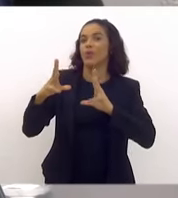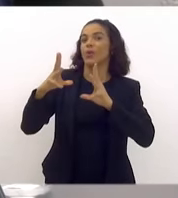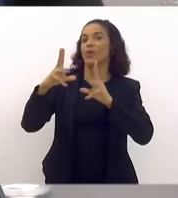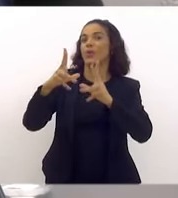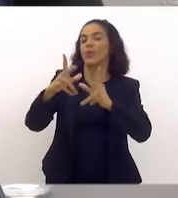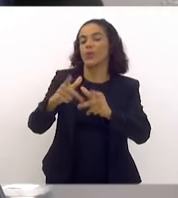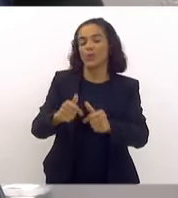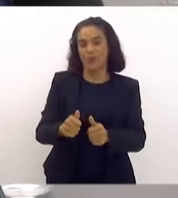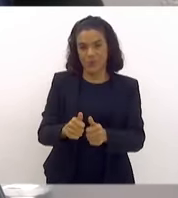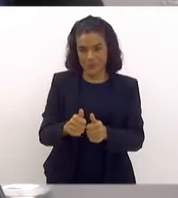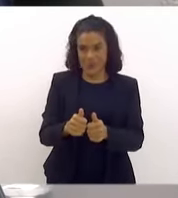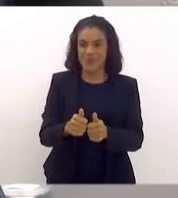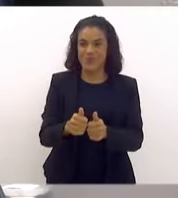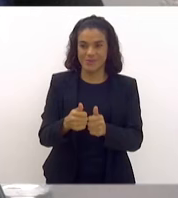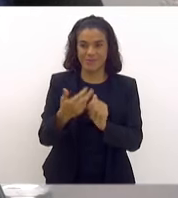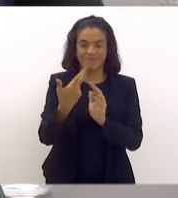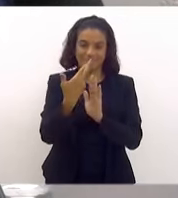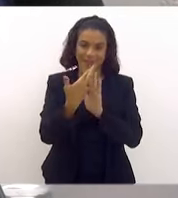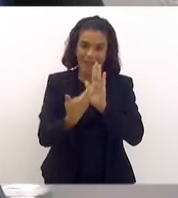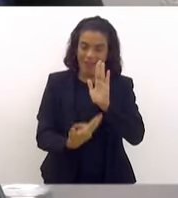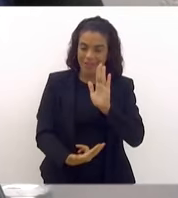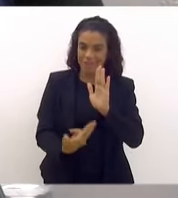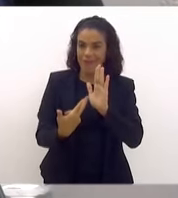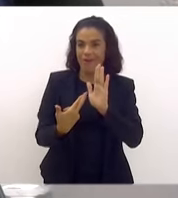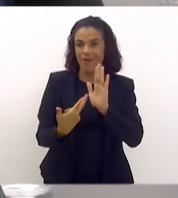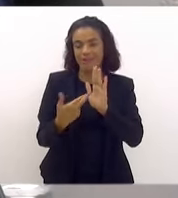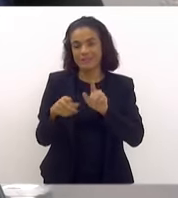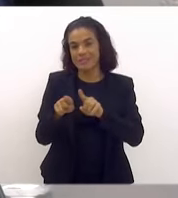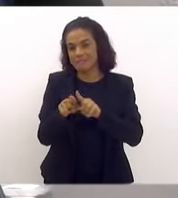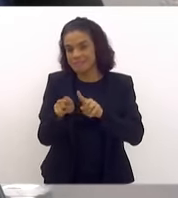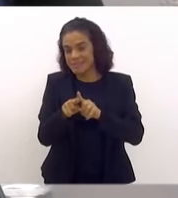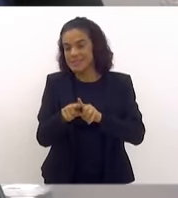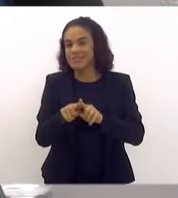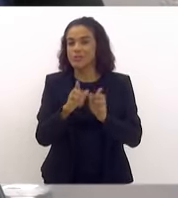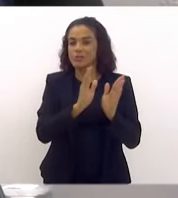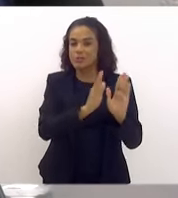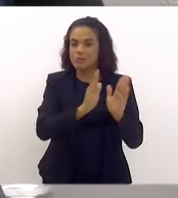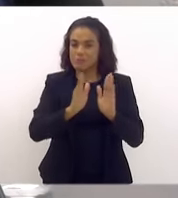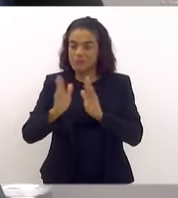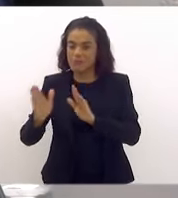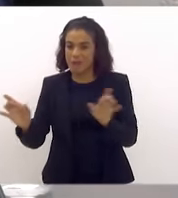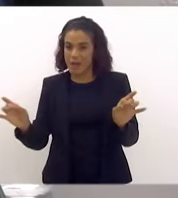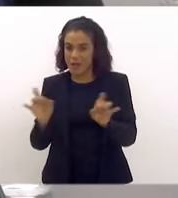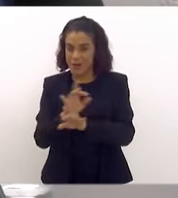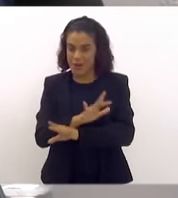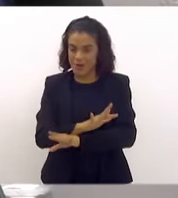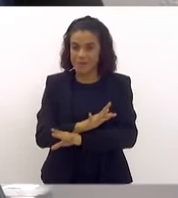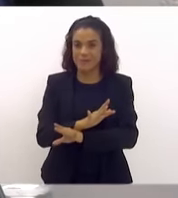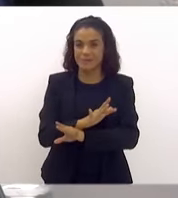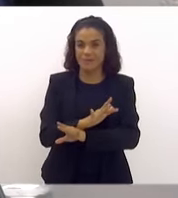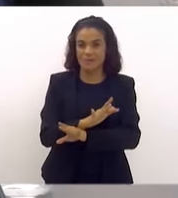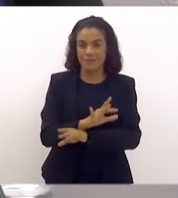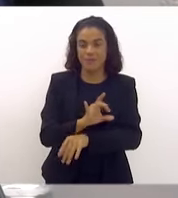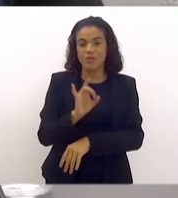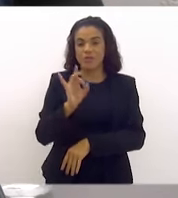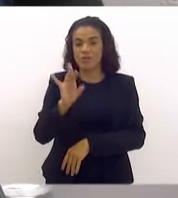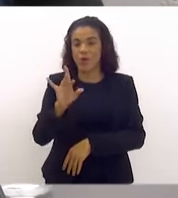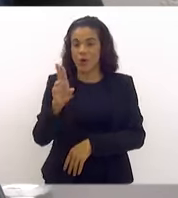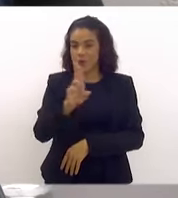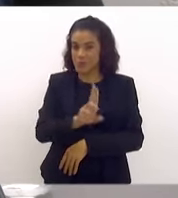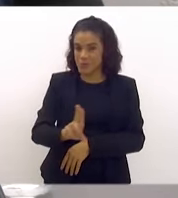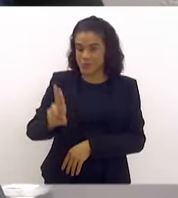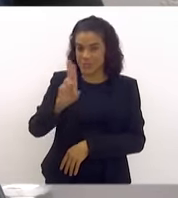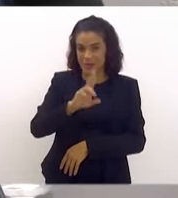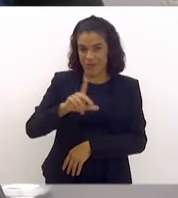eh todos os relatórios eram feitos todos os procedimentos eram concluídos exclusivamente com base nos